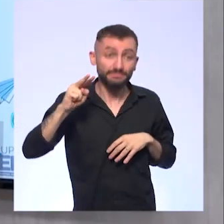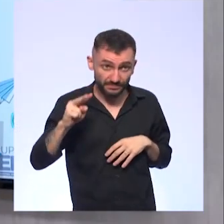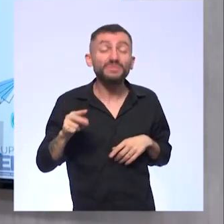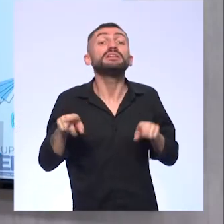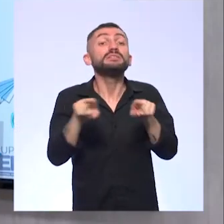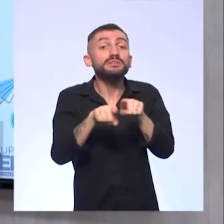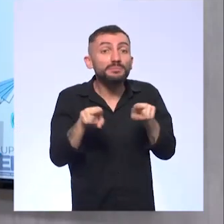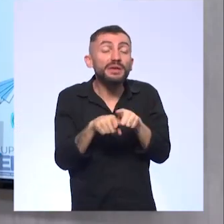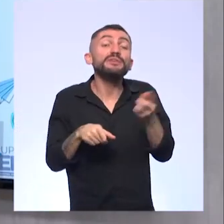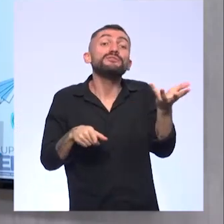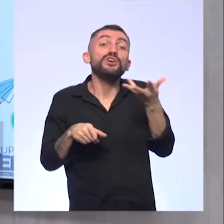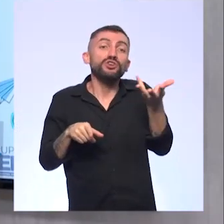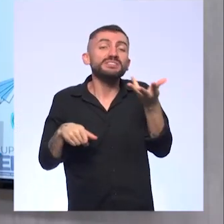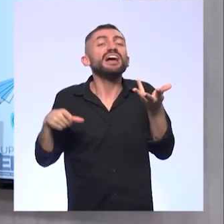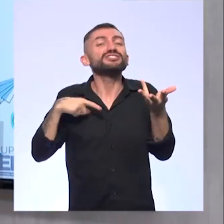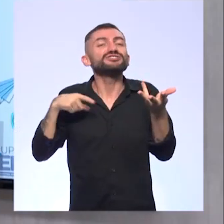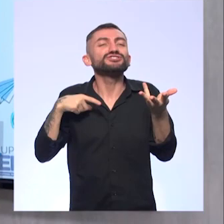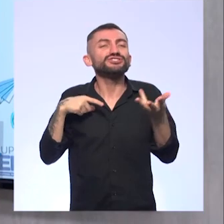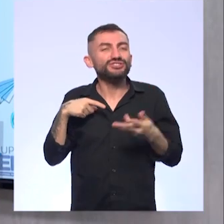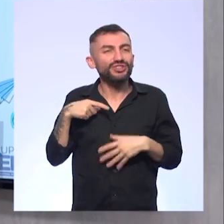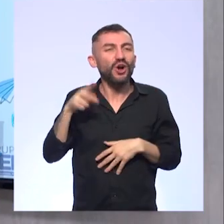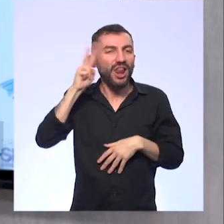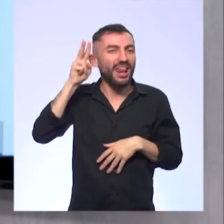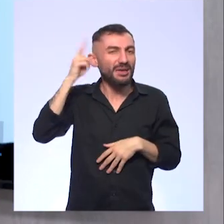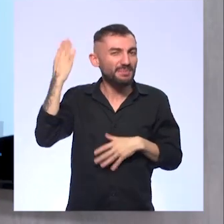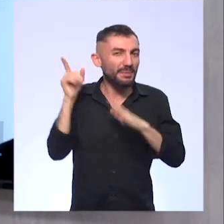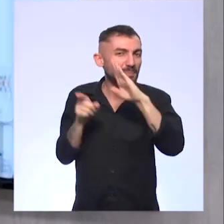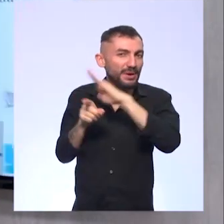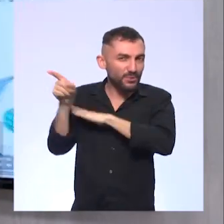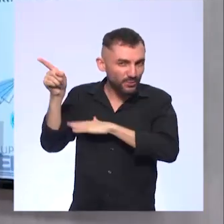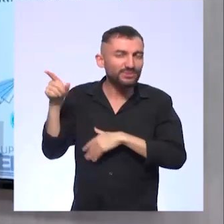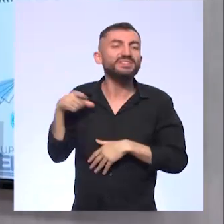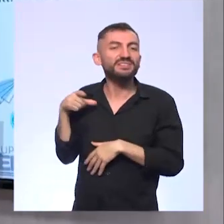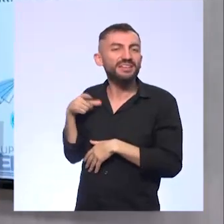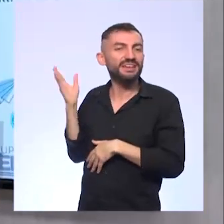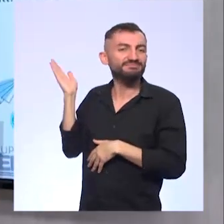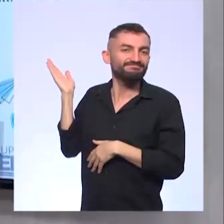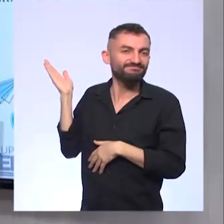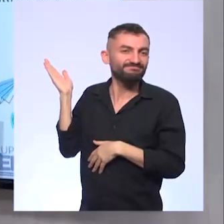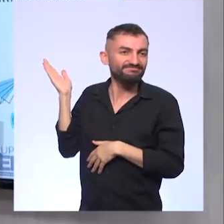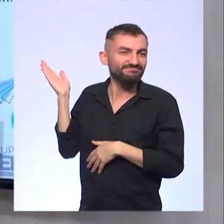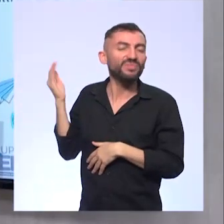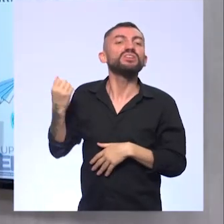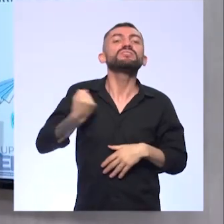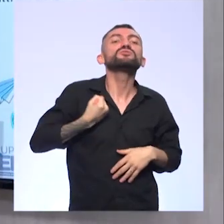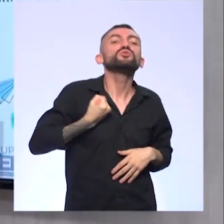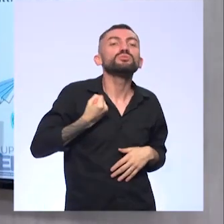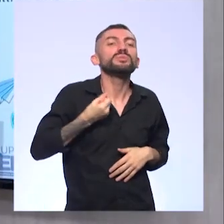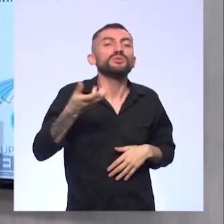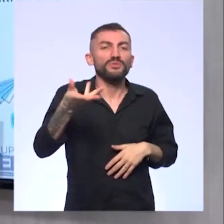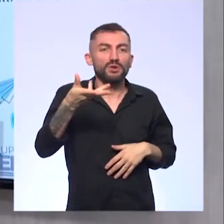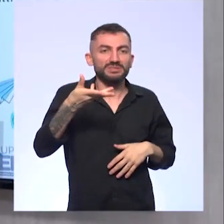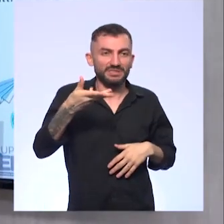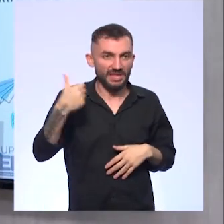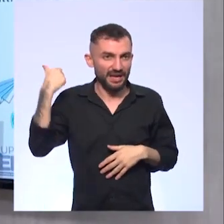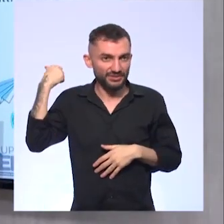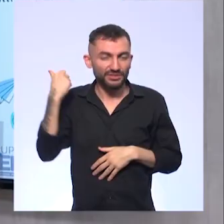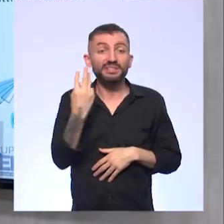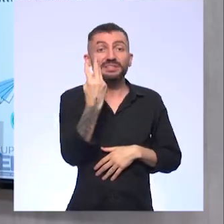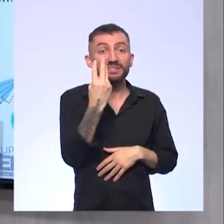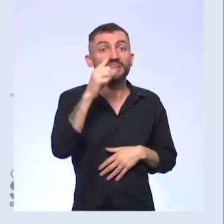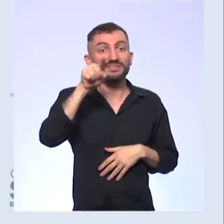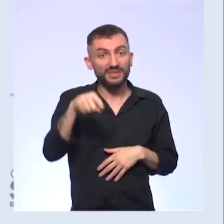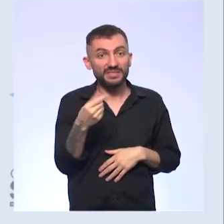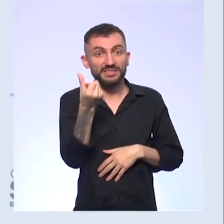sabemos a vê-lo E por quê Porque quando eu volto aqui atrás ó eu volto no slide anterior ele me deu a velocidade da luz ela é de